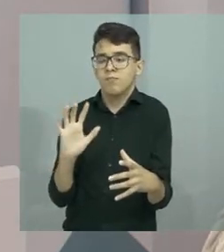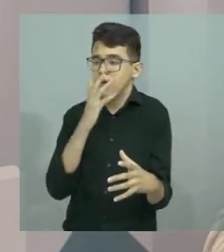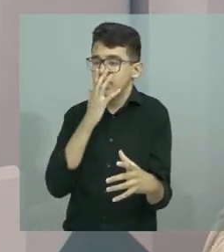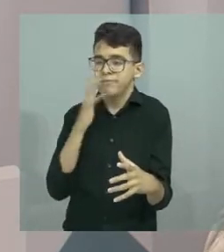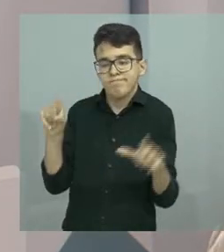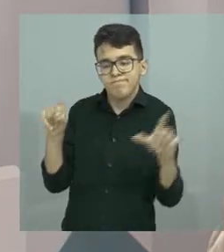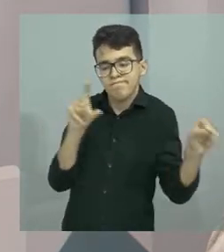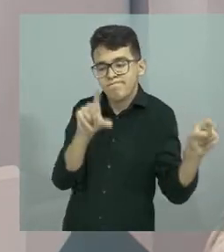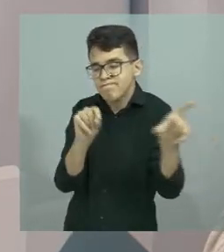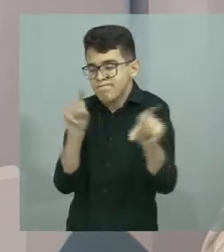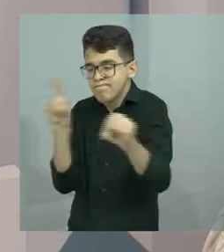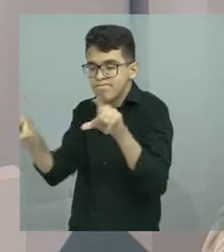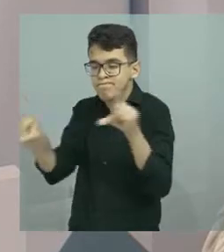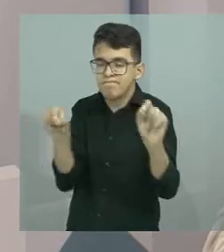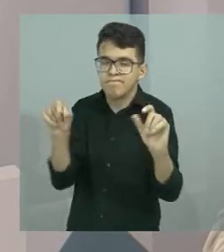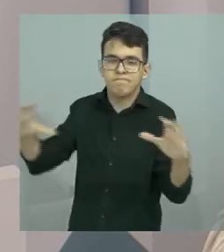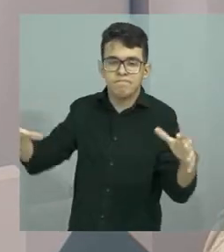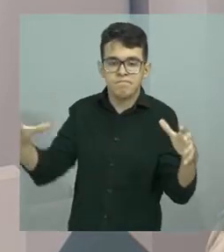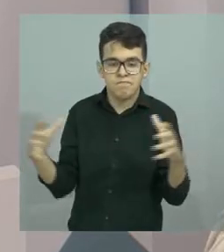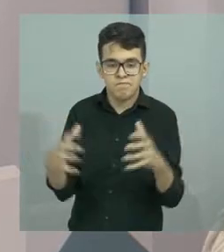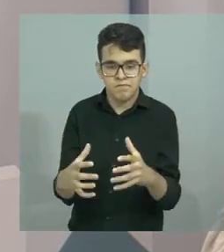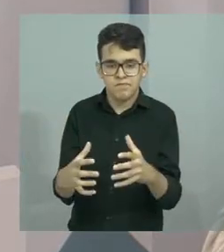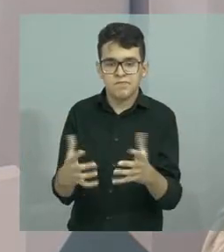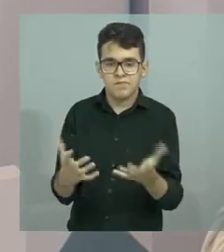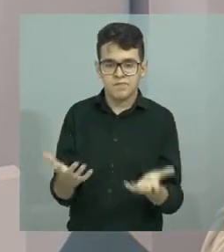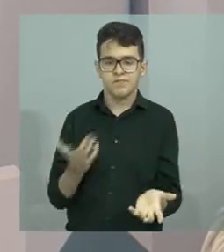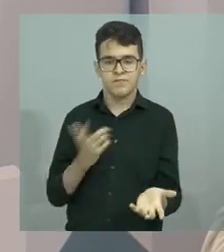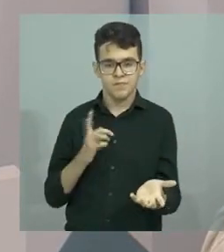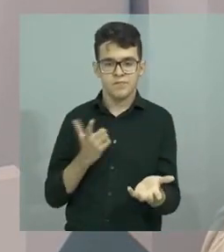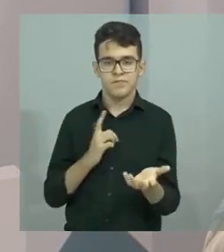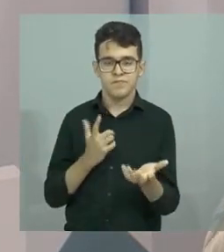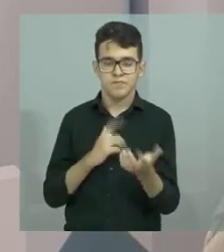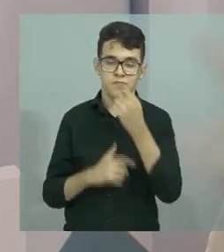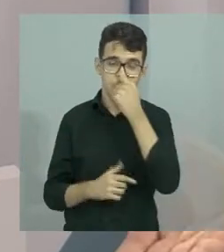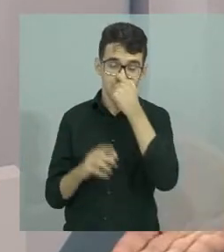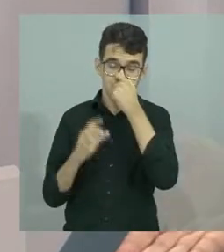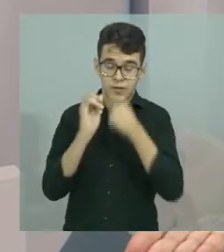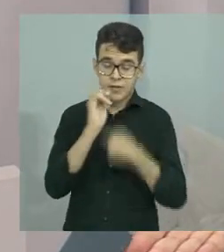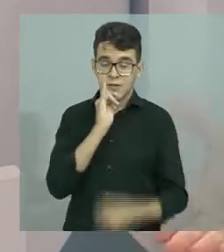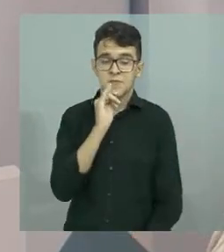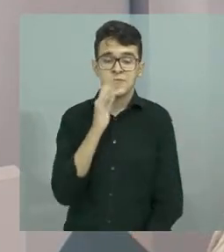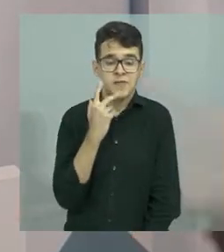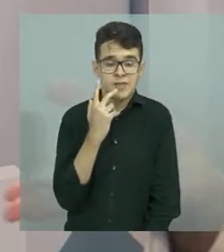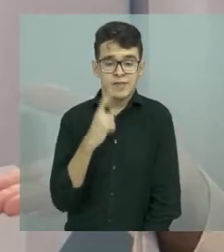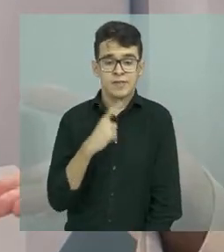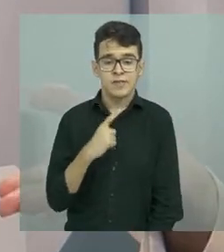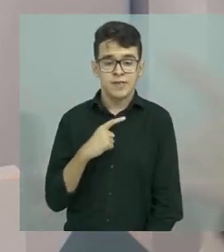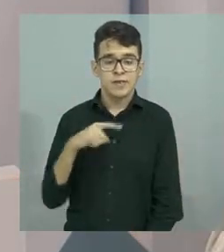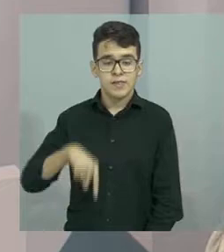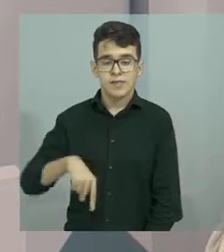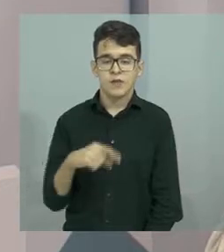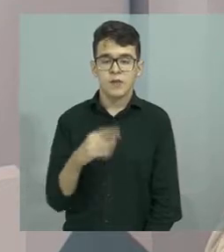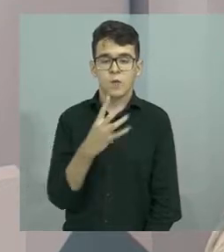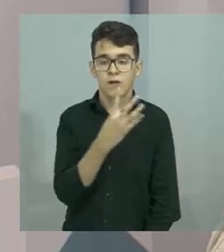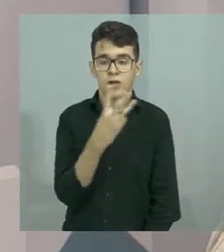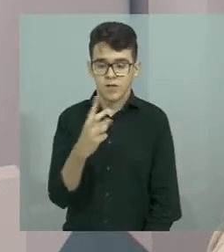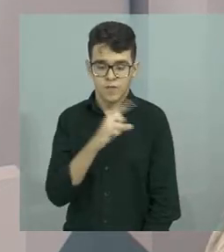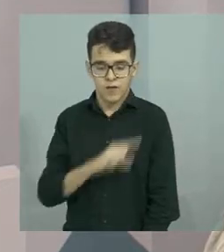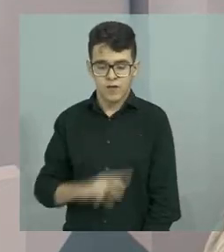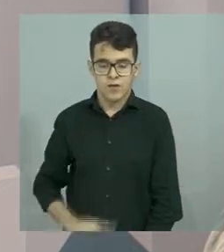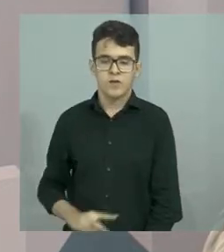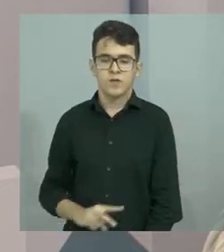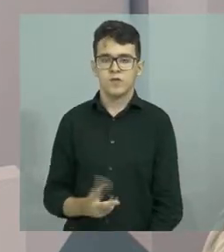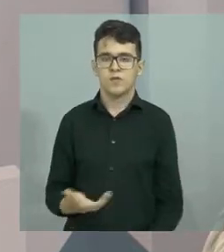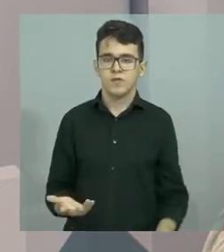municipais. Só aqui em Fortaleza são mais de 40 vereadores. A maioria dos municípios, das câmaras, você tem mais de 10,